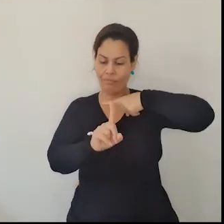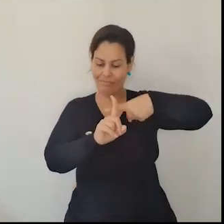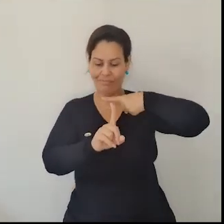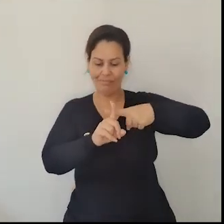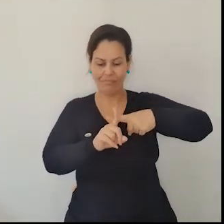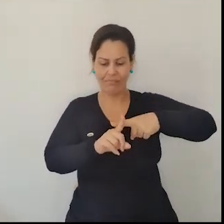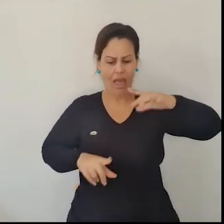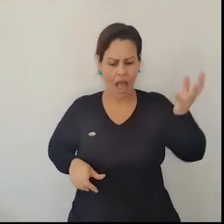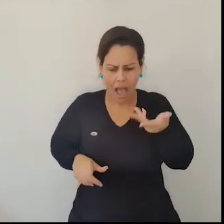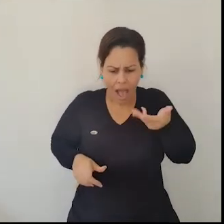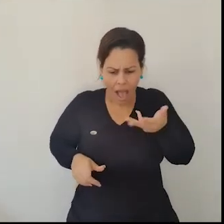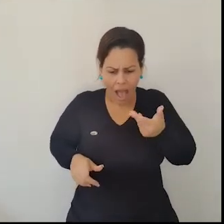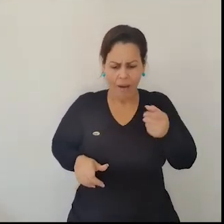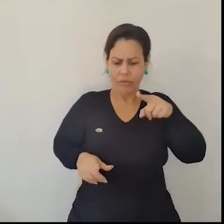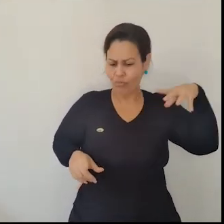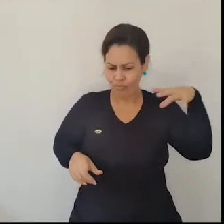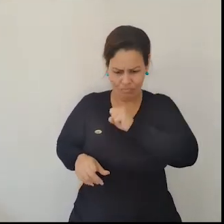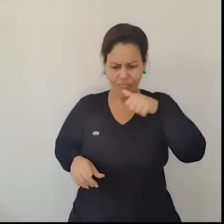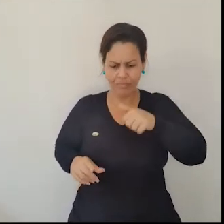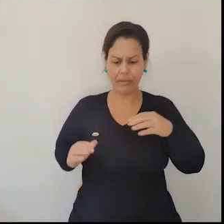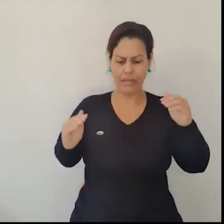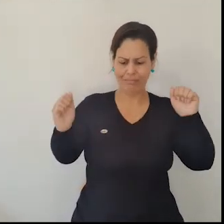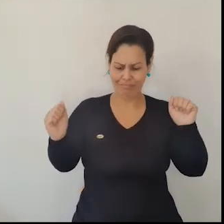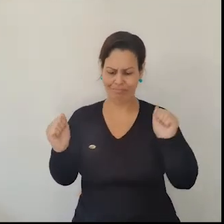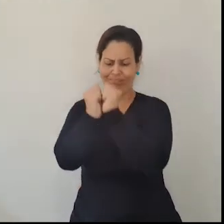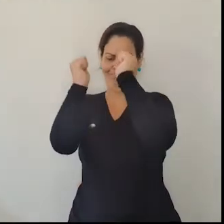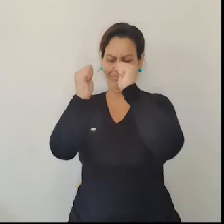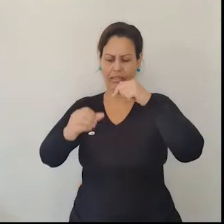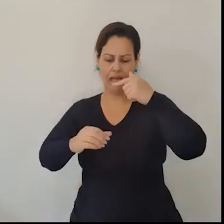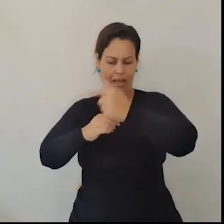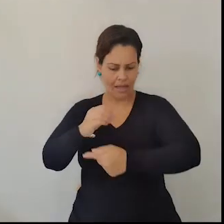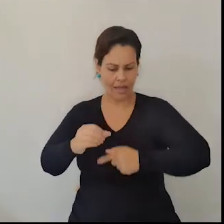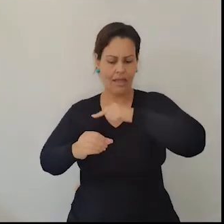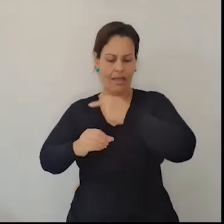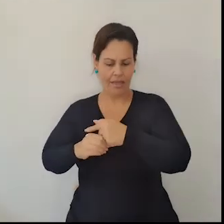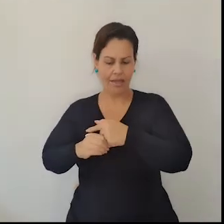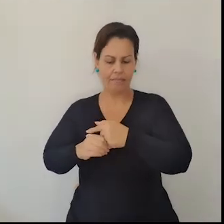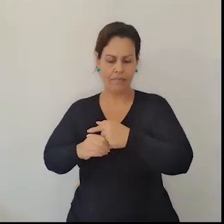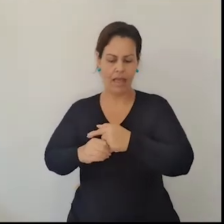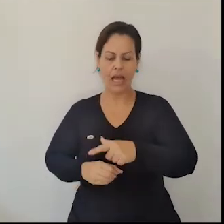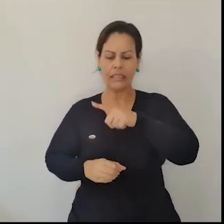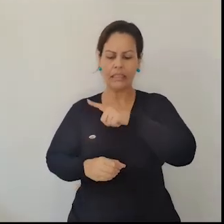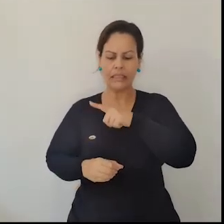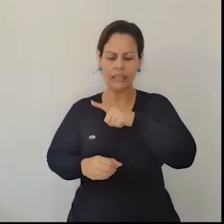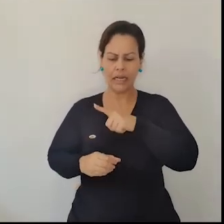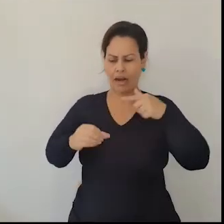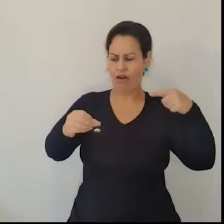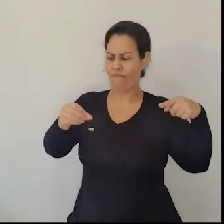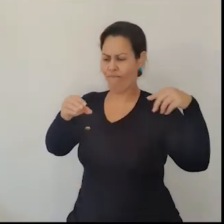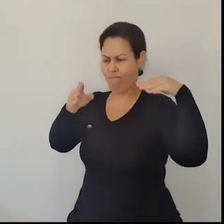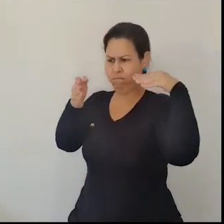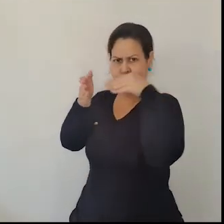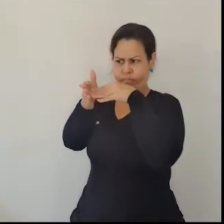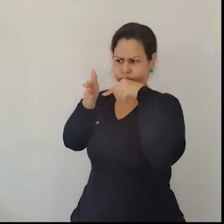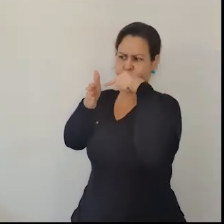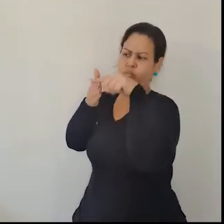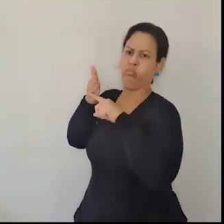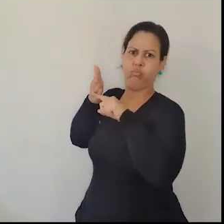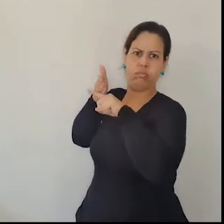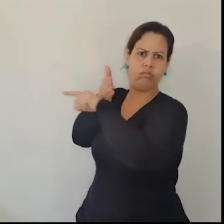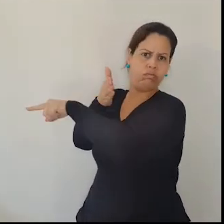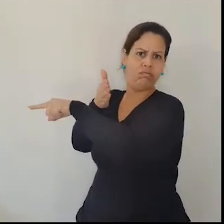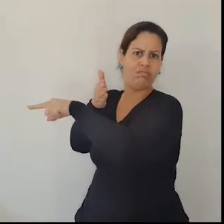neutra, no momento em que as partículas alfa, numa velocidade muito grande, colidissem com esses átomos, passariam